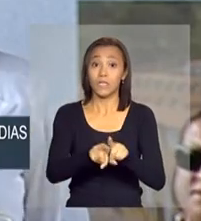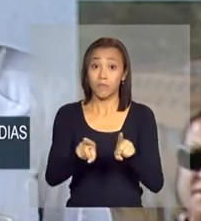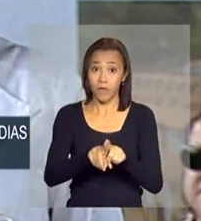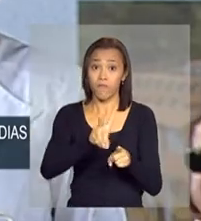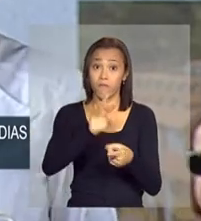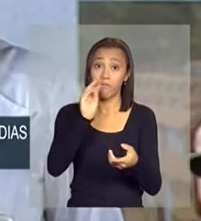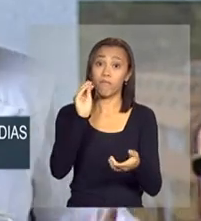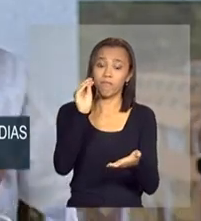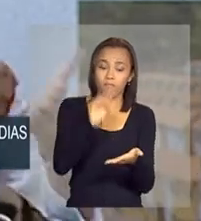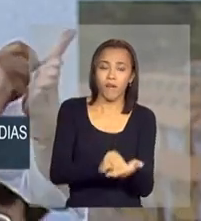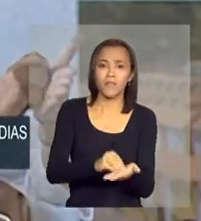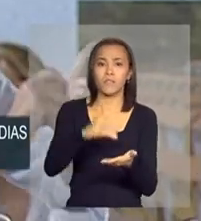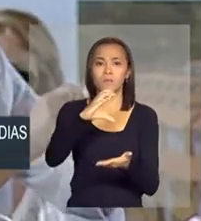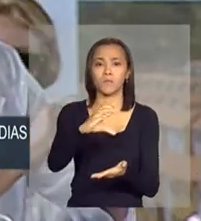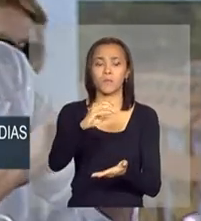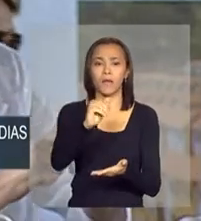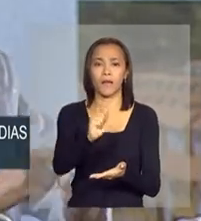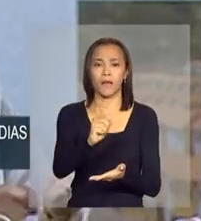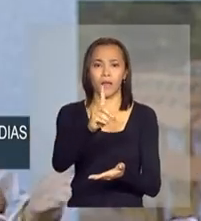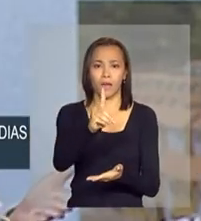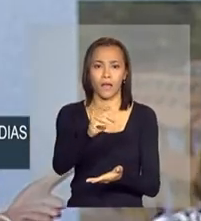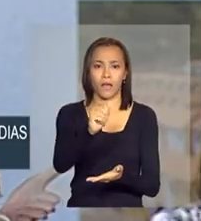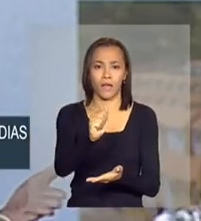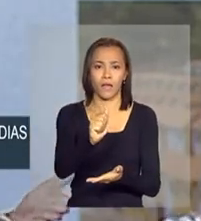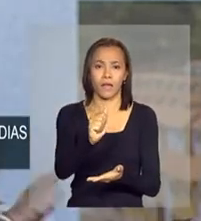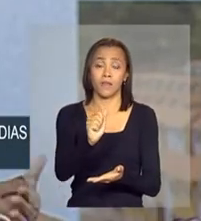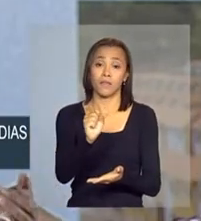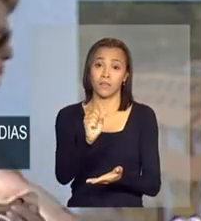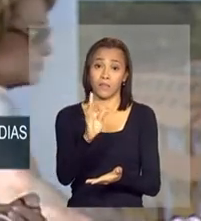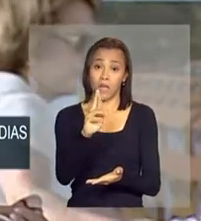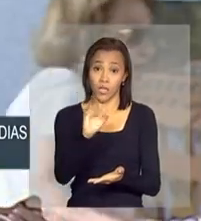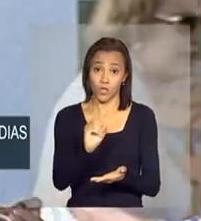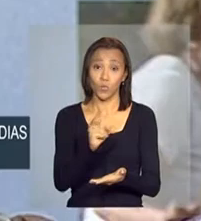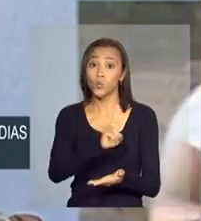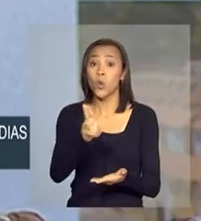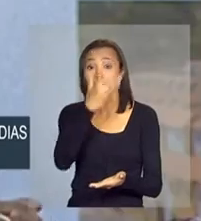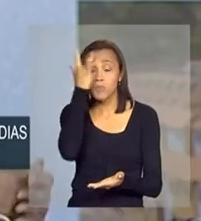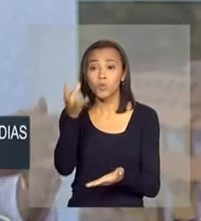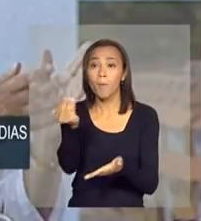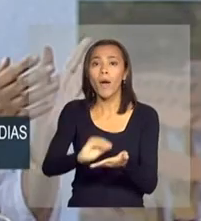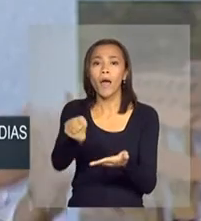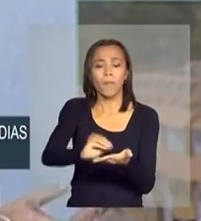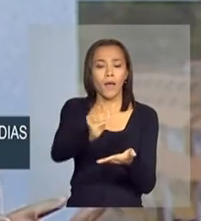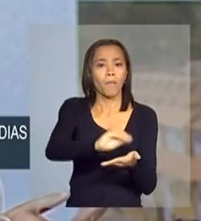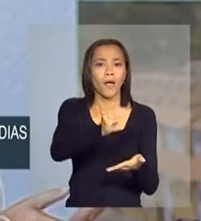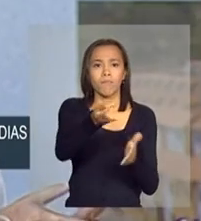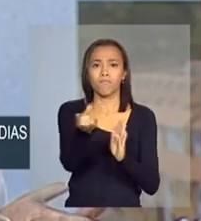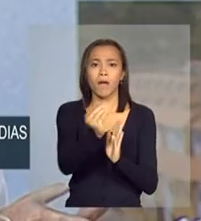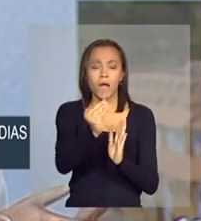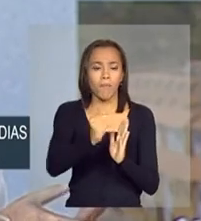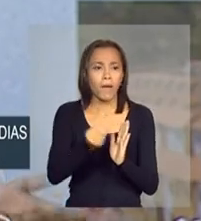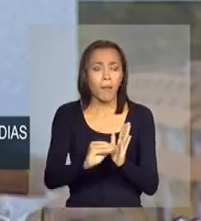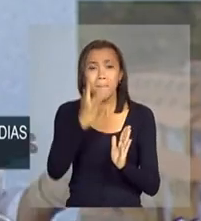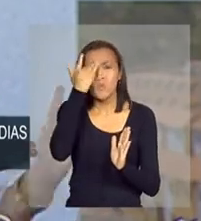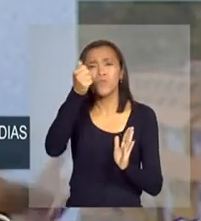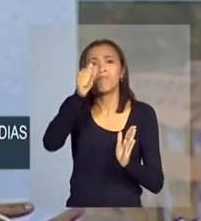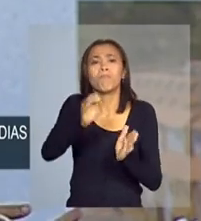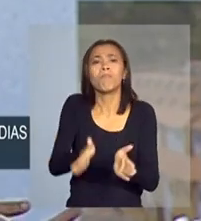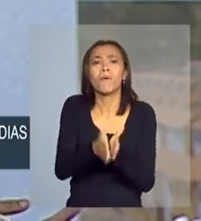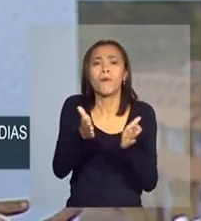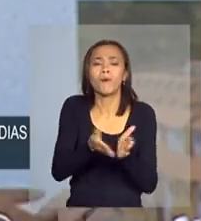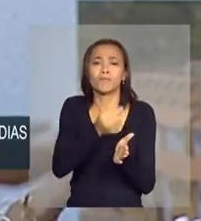principalmente os municípios cadastro as pessoas que são aquelas de mais baixa renda